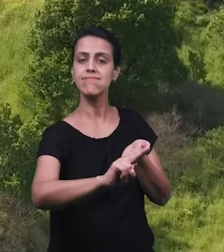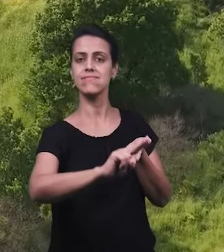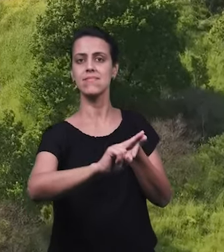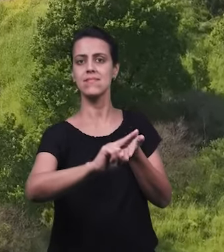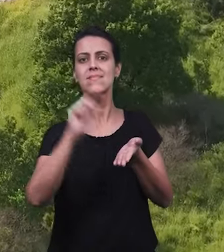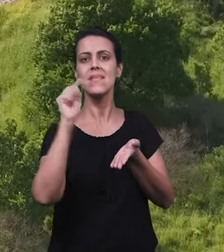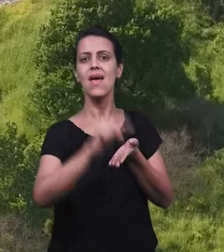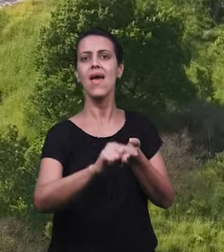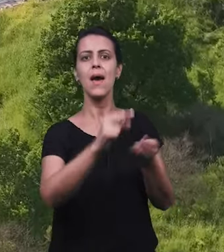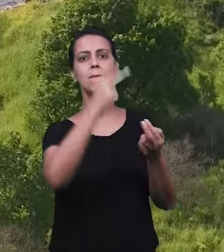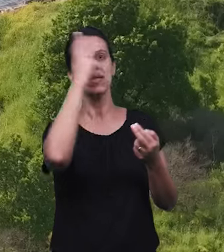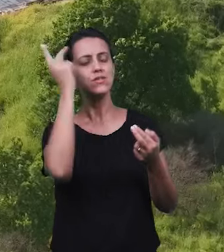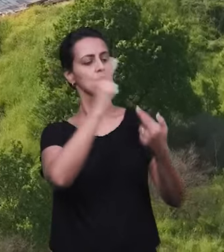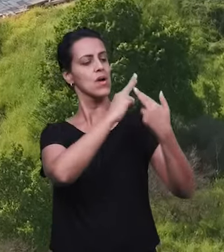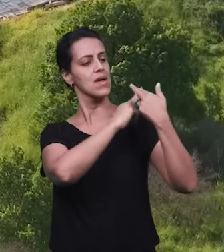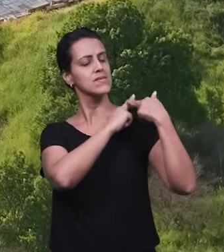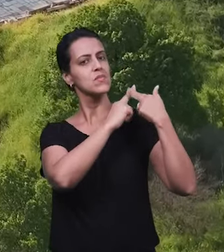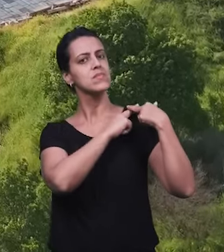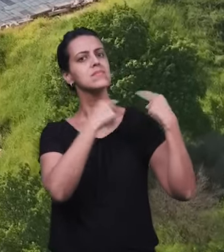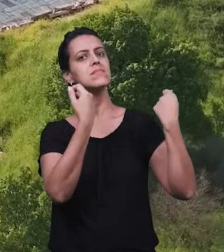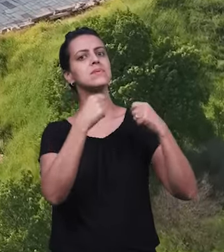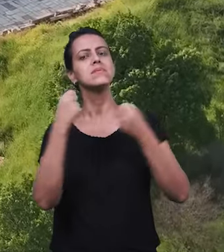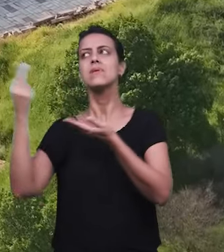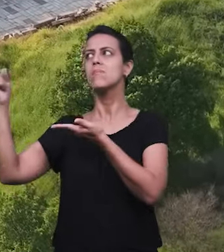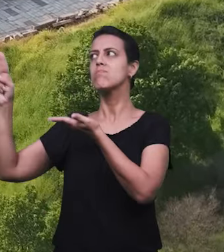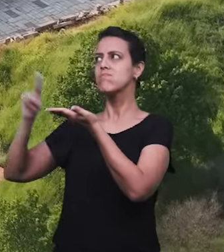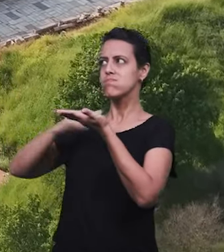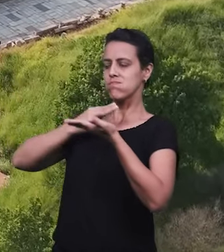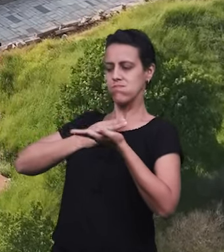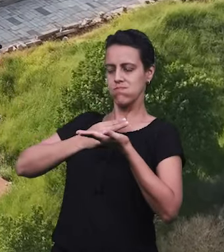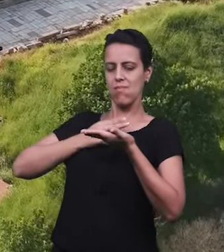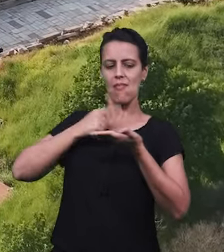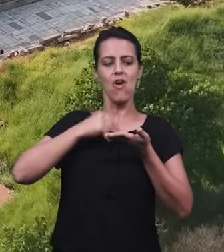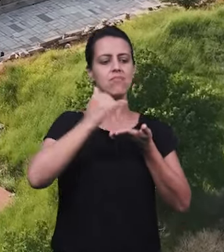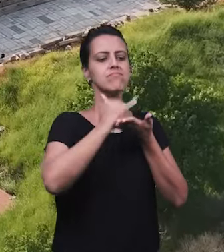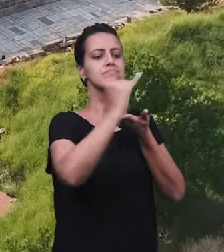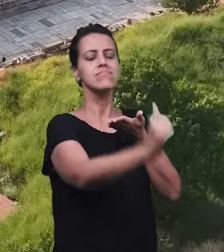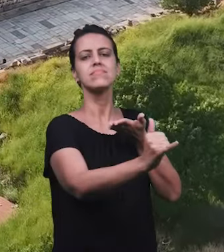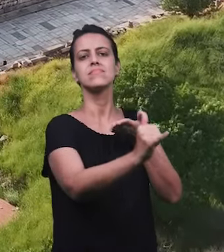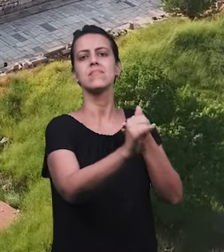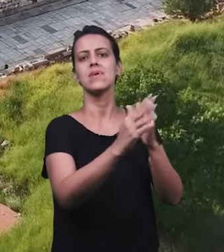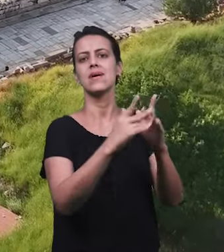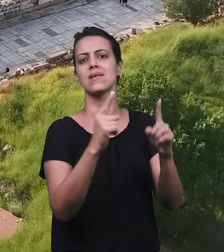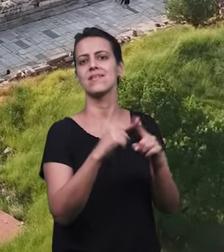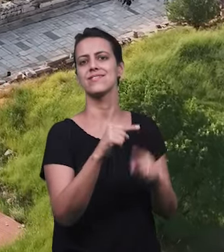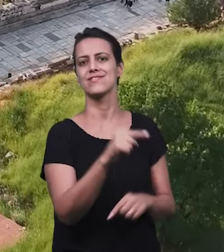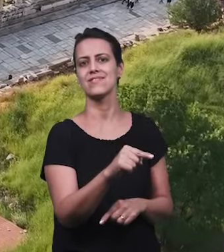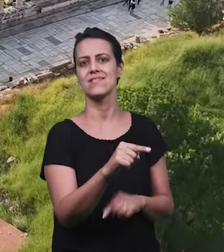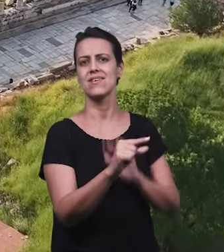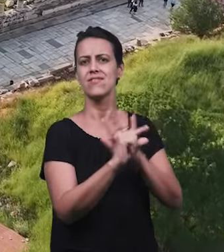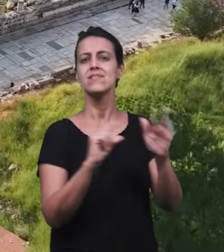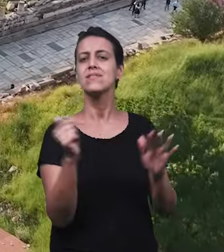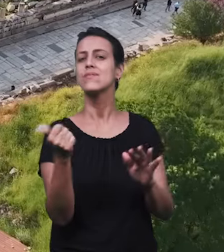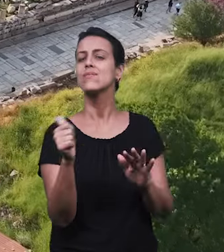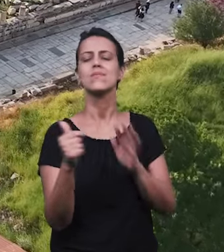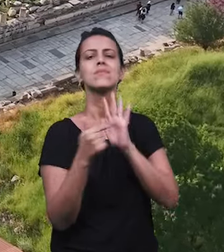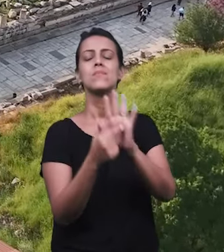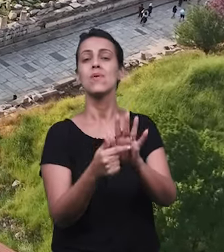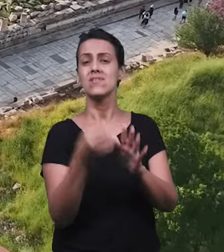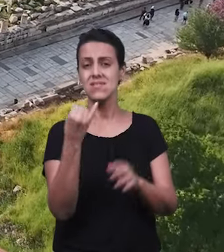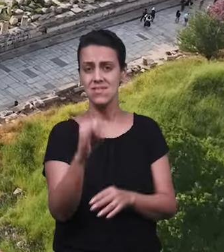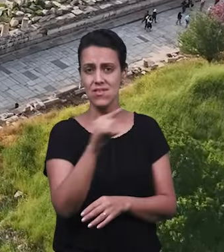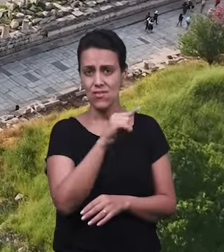o mensageiro, ou seja, é aquele que vai falar para a igreja. Tanto é que no versículo 11, você vai ver a expressão assim: aquele